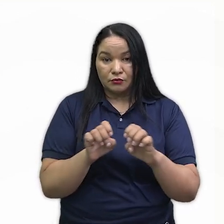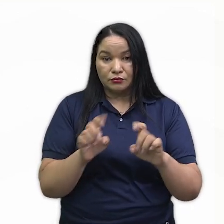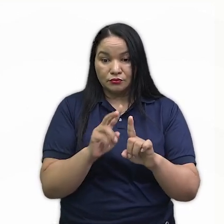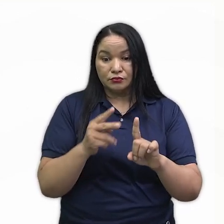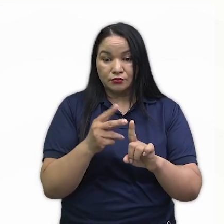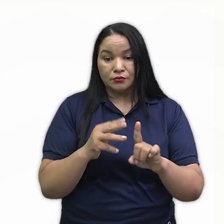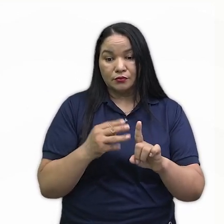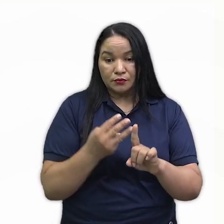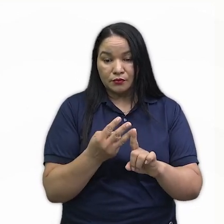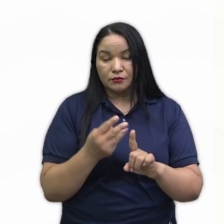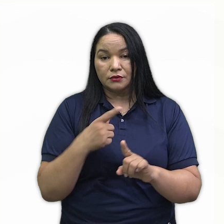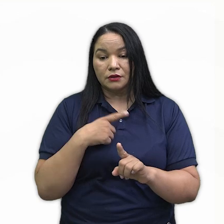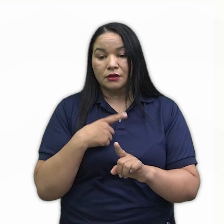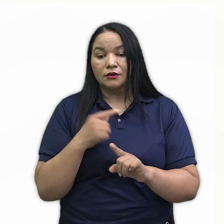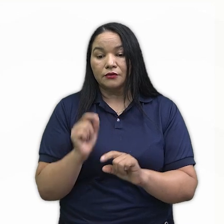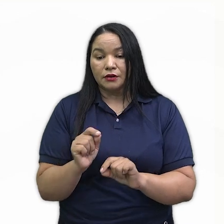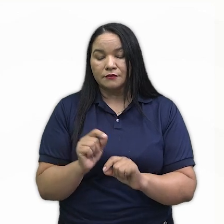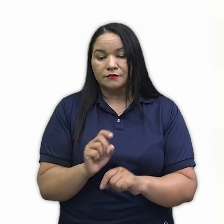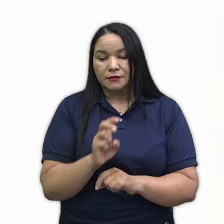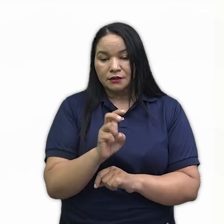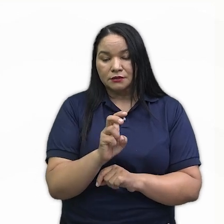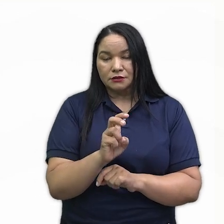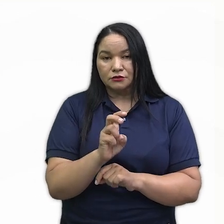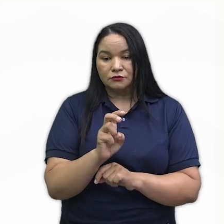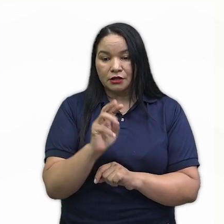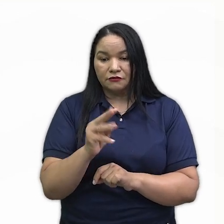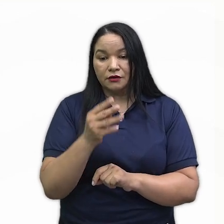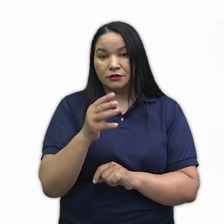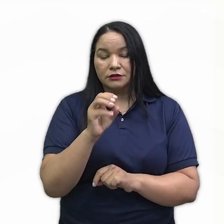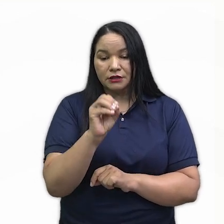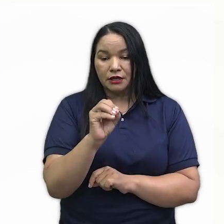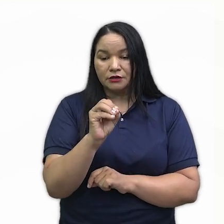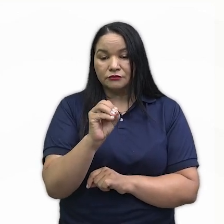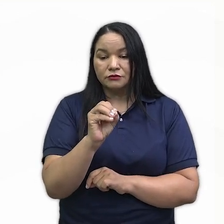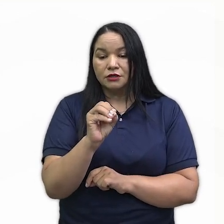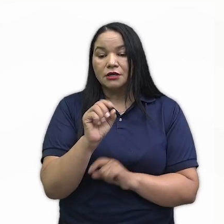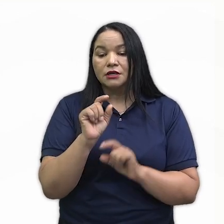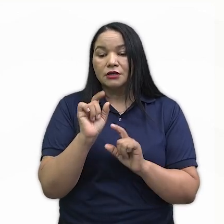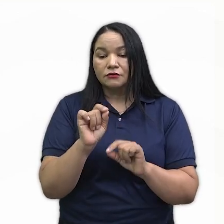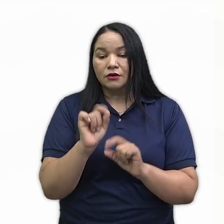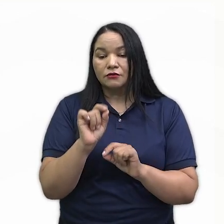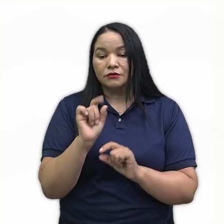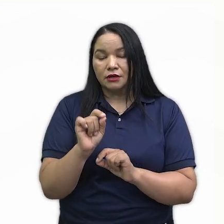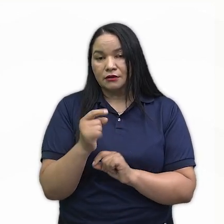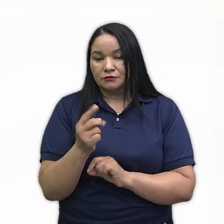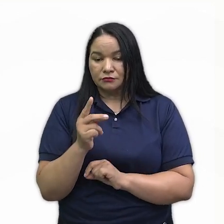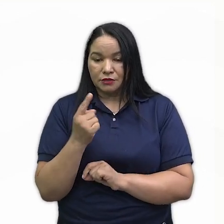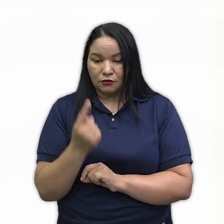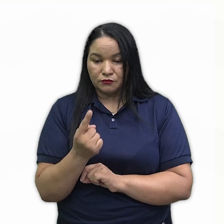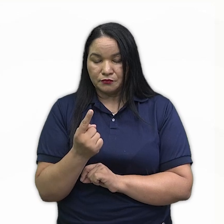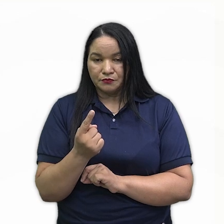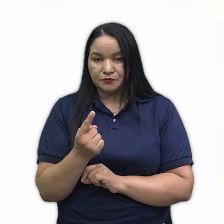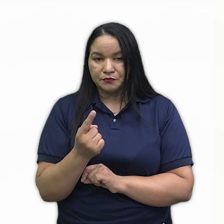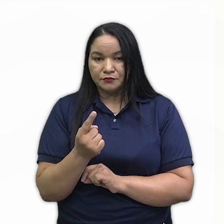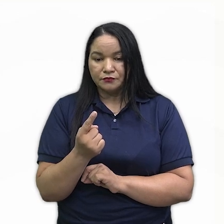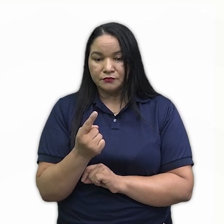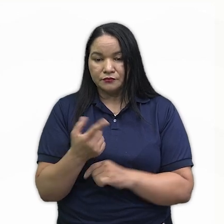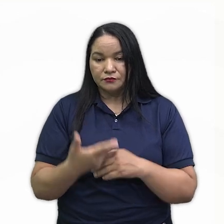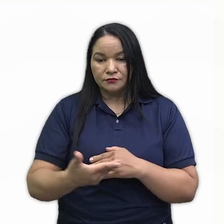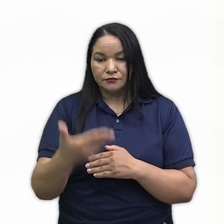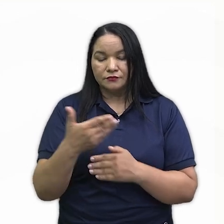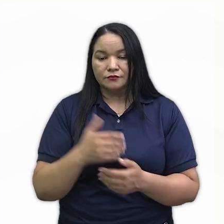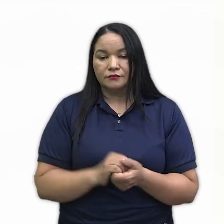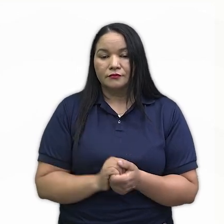equação exponencial, nós vamos ter 5 elevado a zero é igual a 1. Avançando,